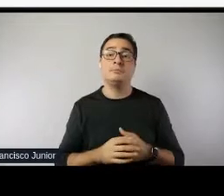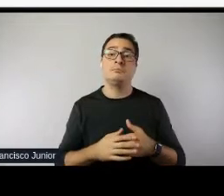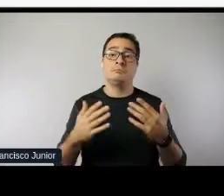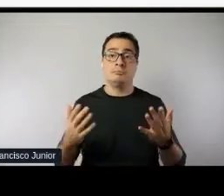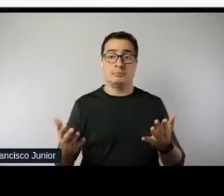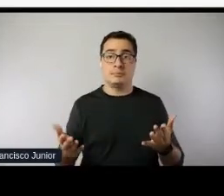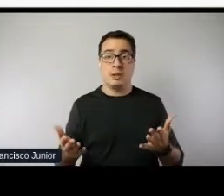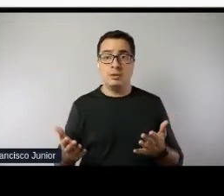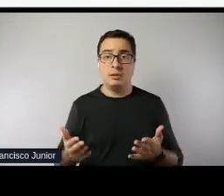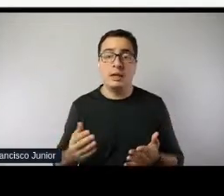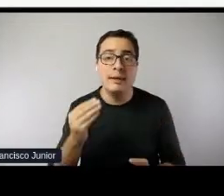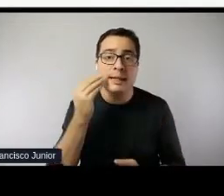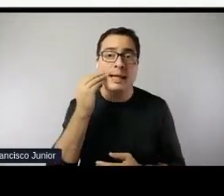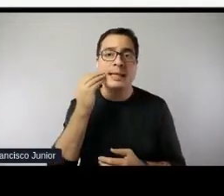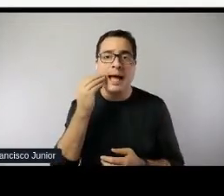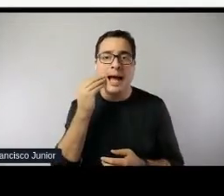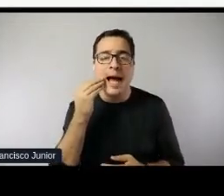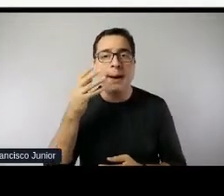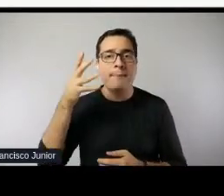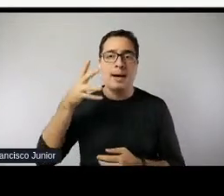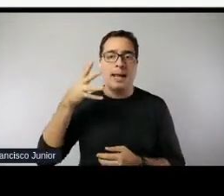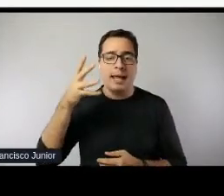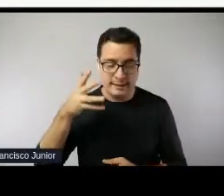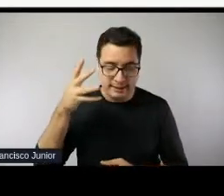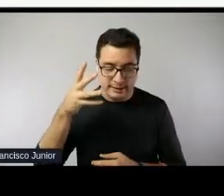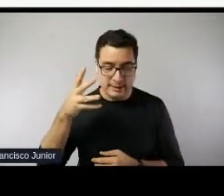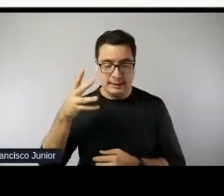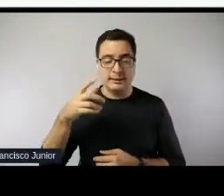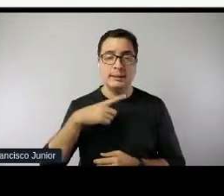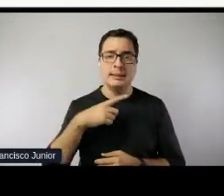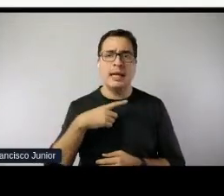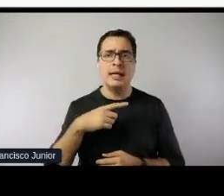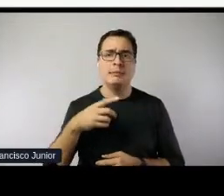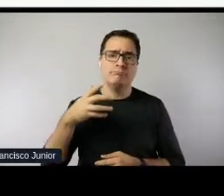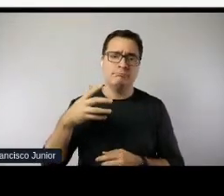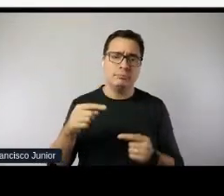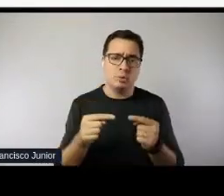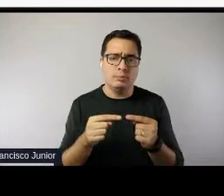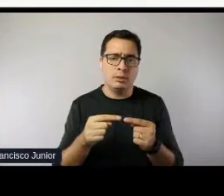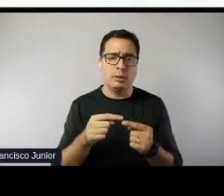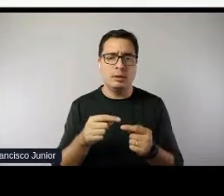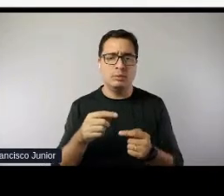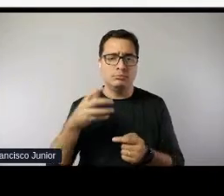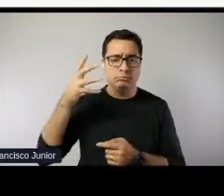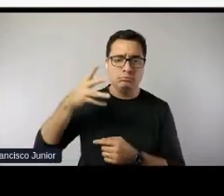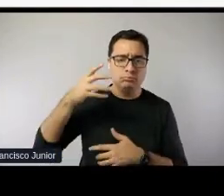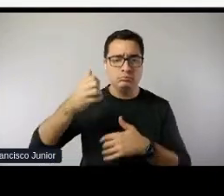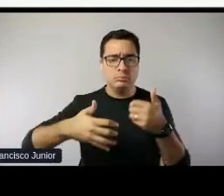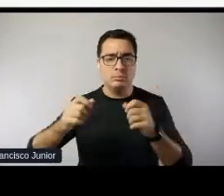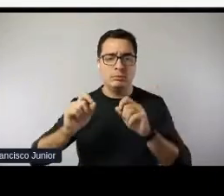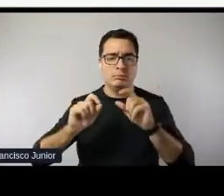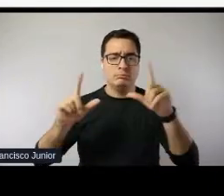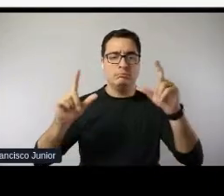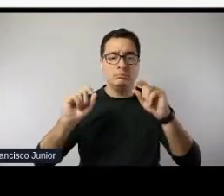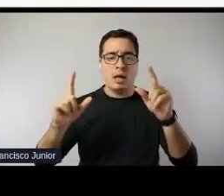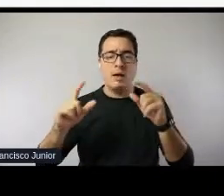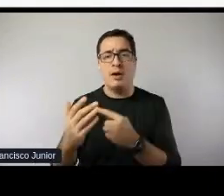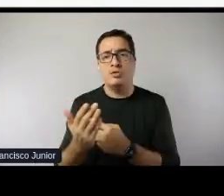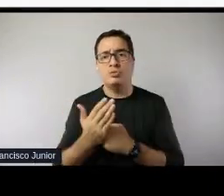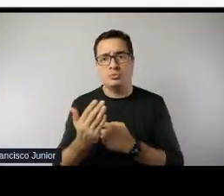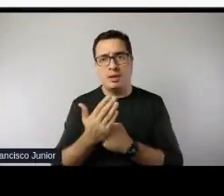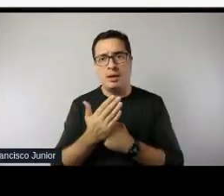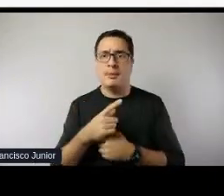Então, a gente vai tentar trazer uma palestra aqui bem na oratória, tá? Então, com certeza o slide aqui ele vai ser auxiliar,